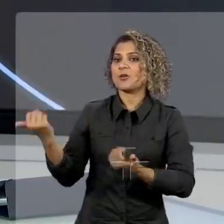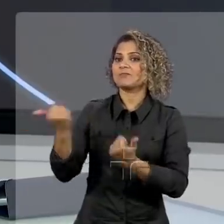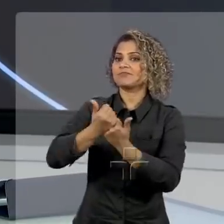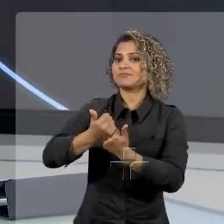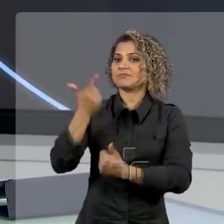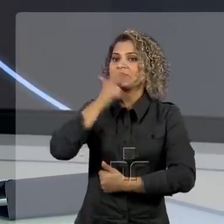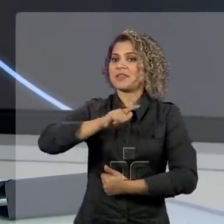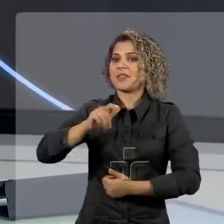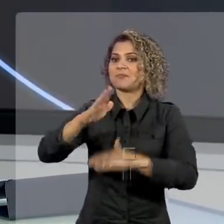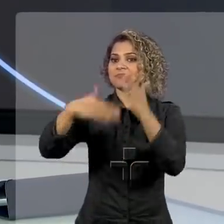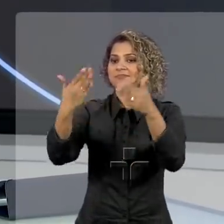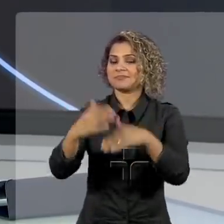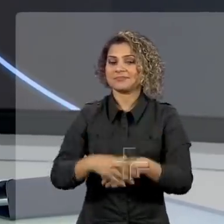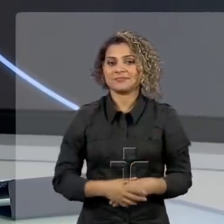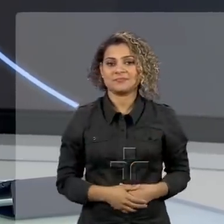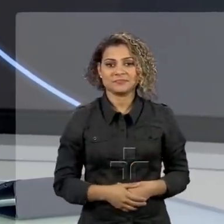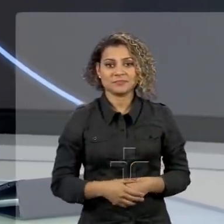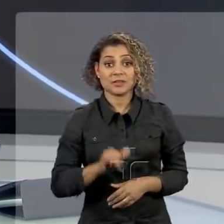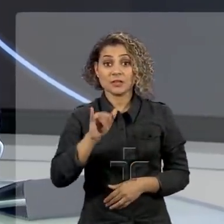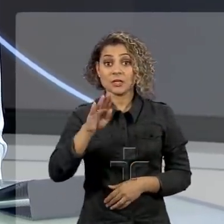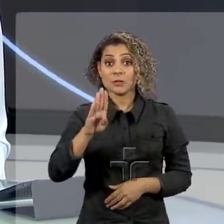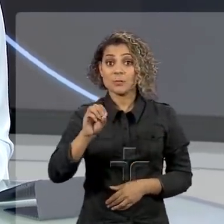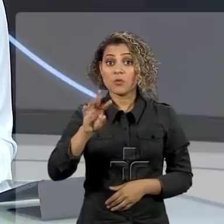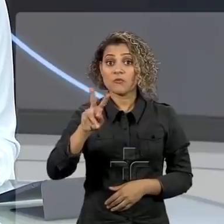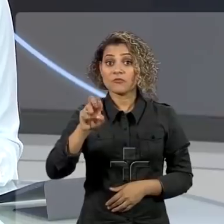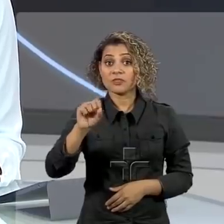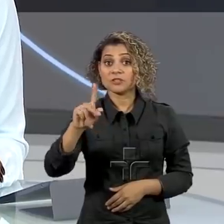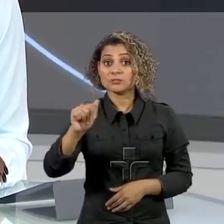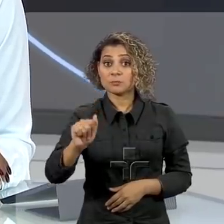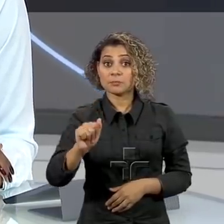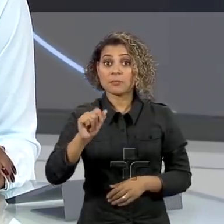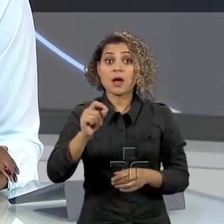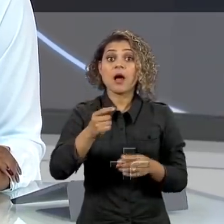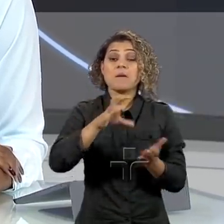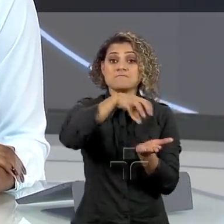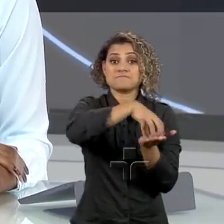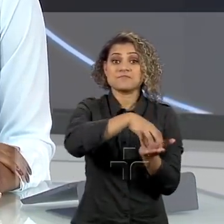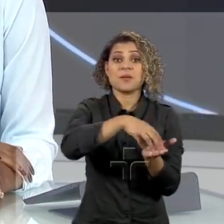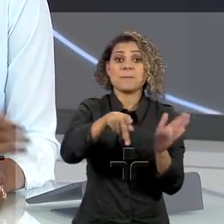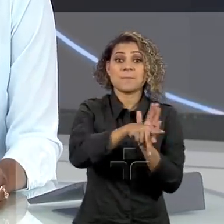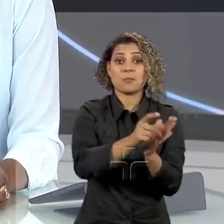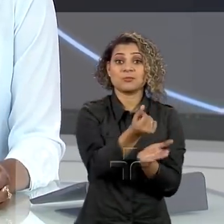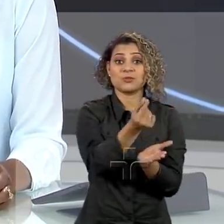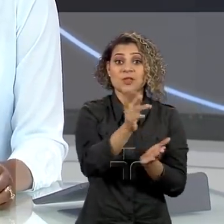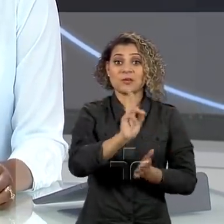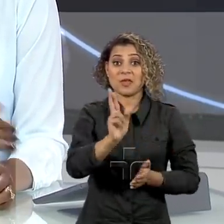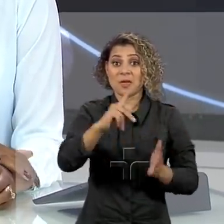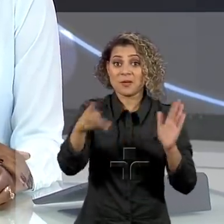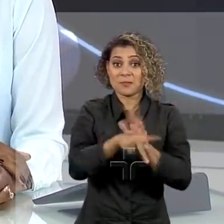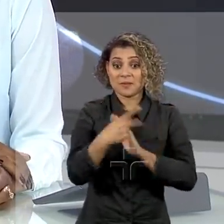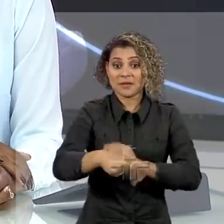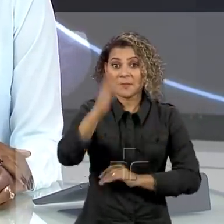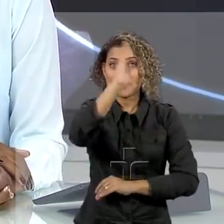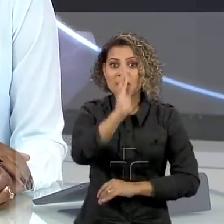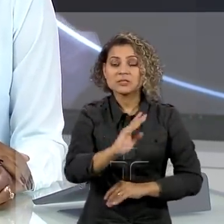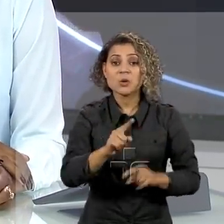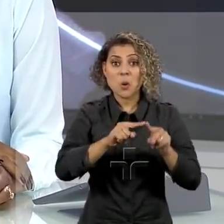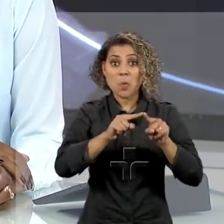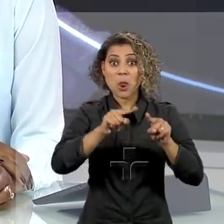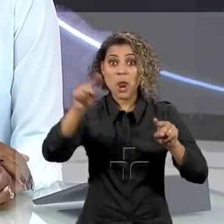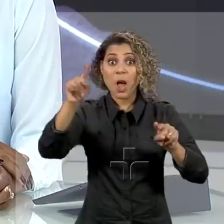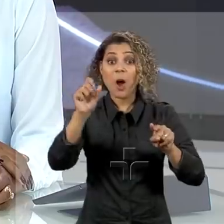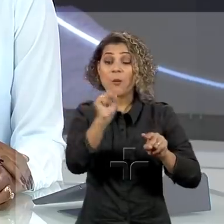Agora, a economia, o Ibovespa, principal índice da Bolsa de Valores brasileira, fechou em alta hoje e terminou o dia